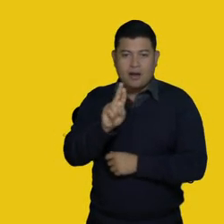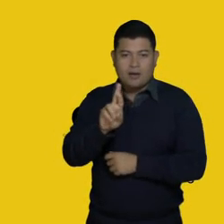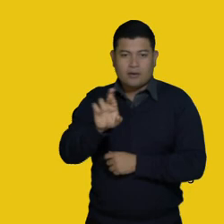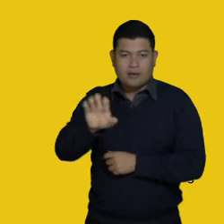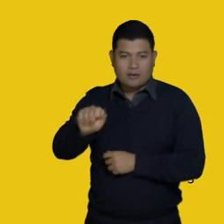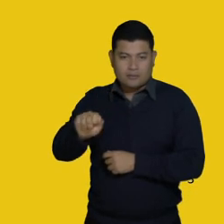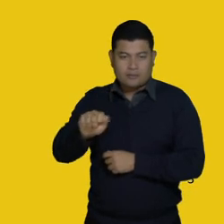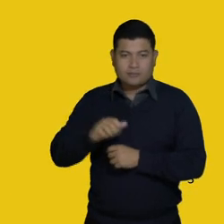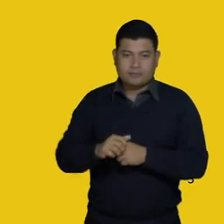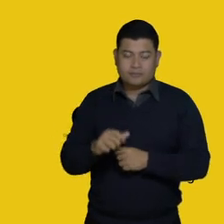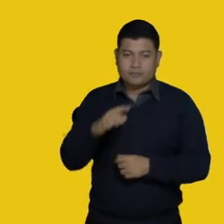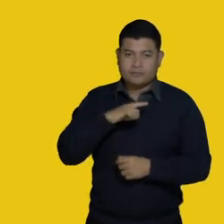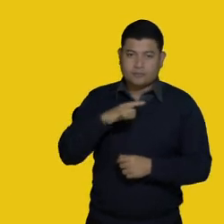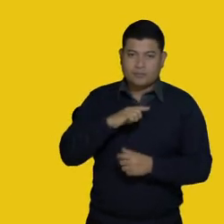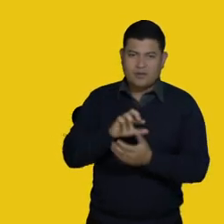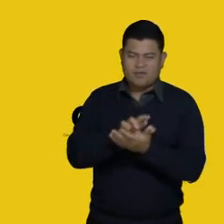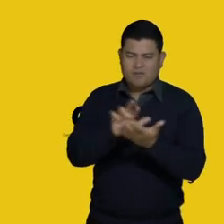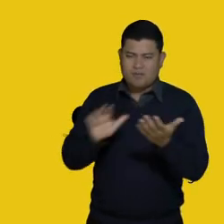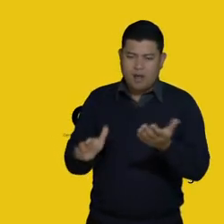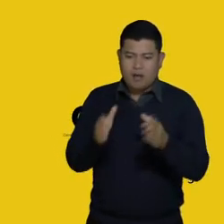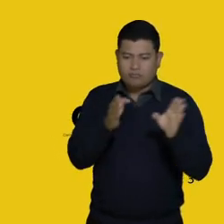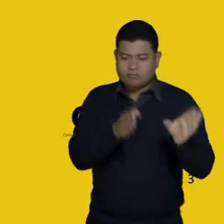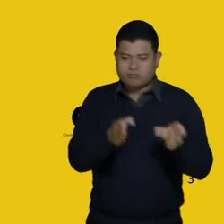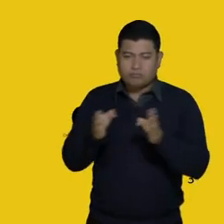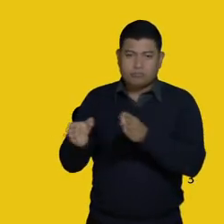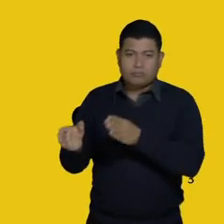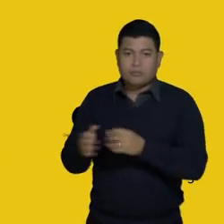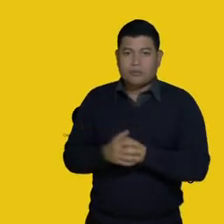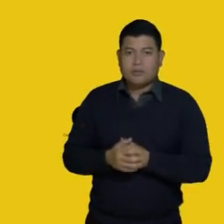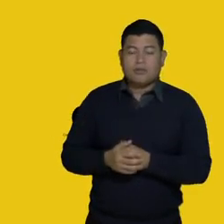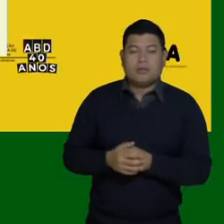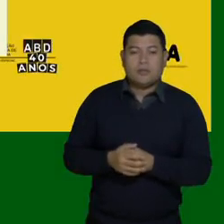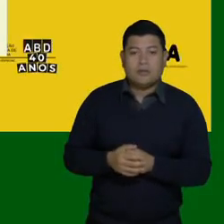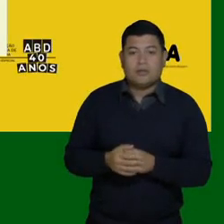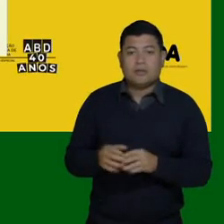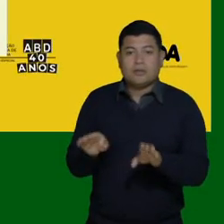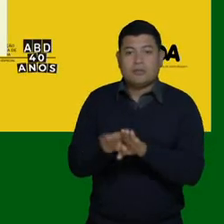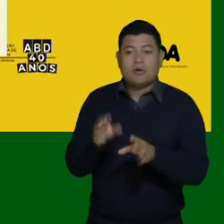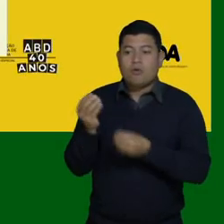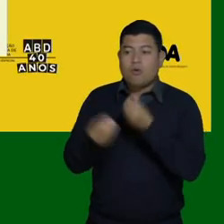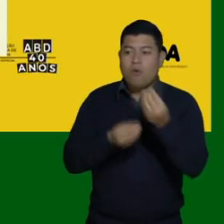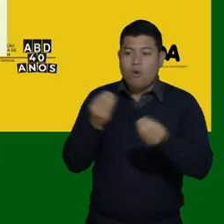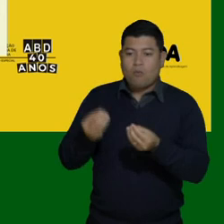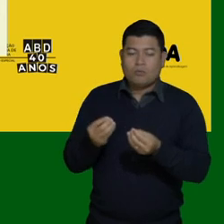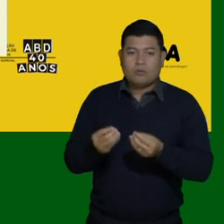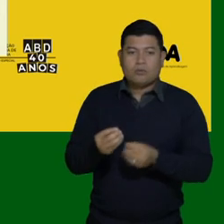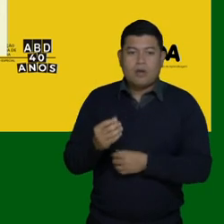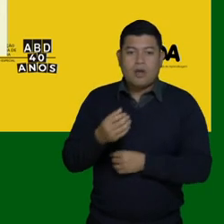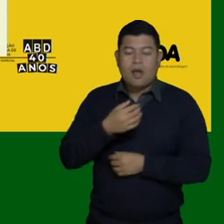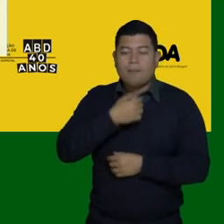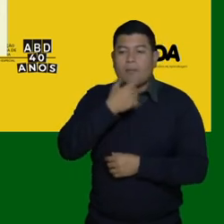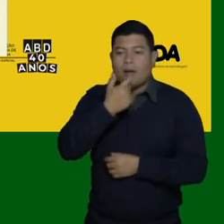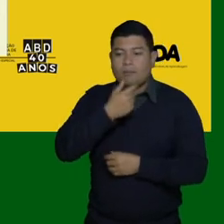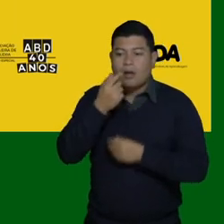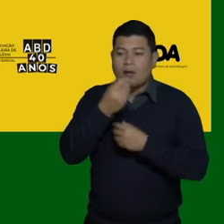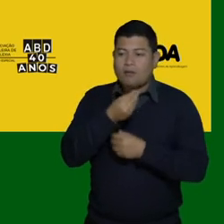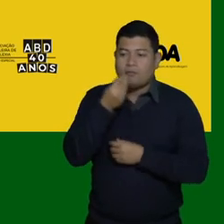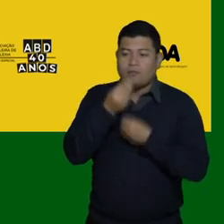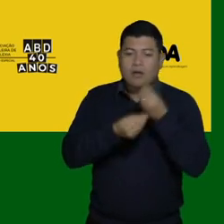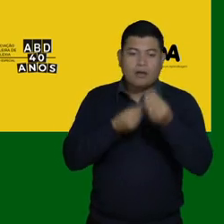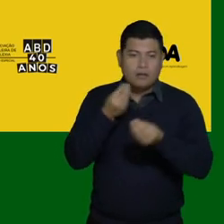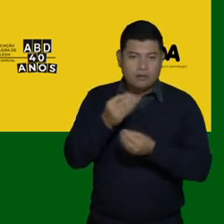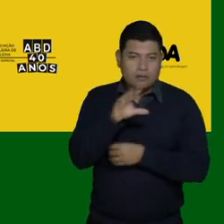parte testes tem tem como são formados sons tem bastante pistas para essas